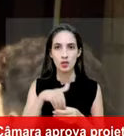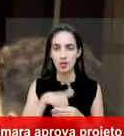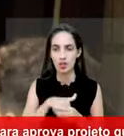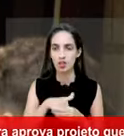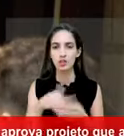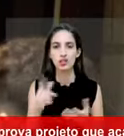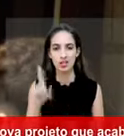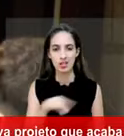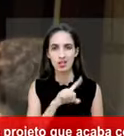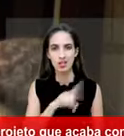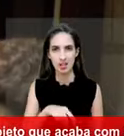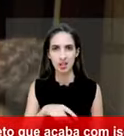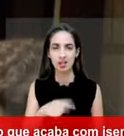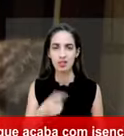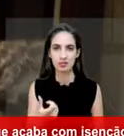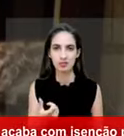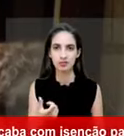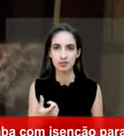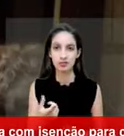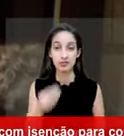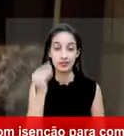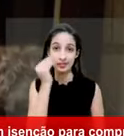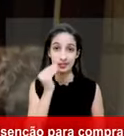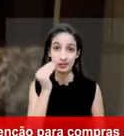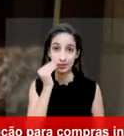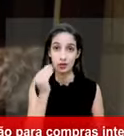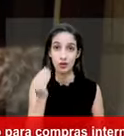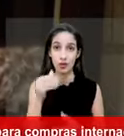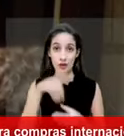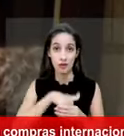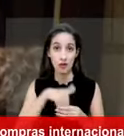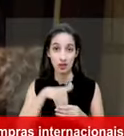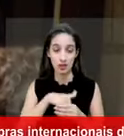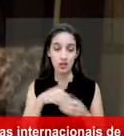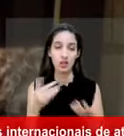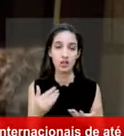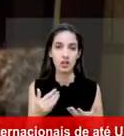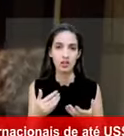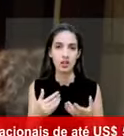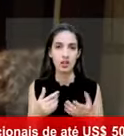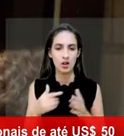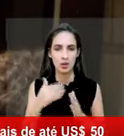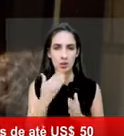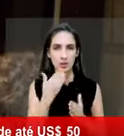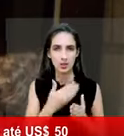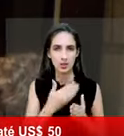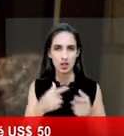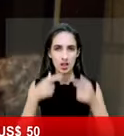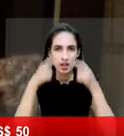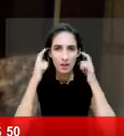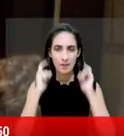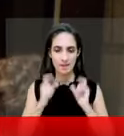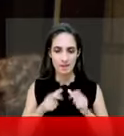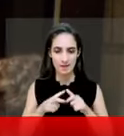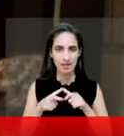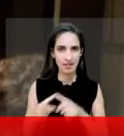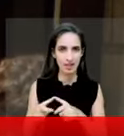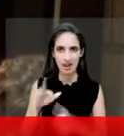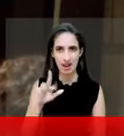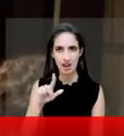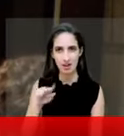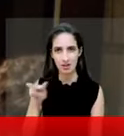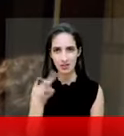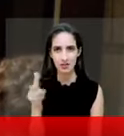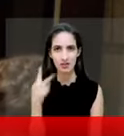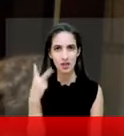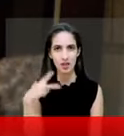medalha, na verdade, a tentativa, né, de votar, o requerimento de revogação da medalha dos irmãos Brazão, que são hoje apontados